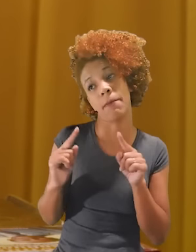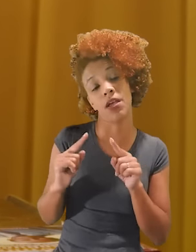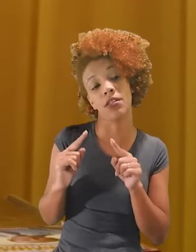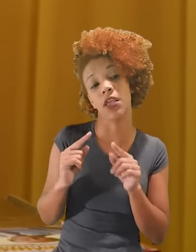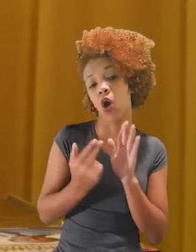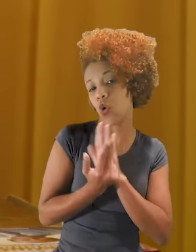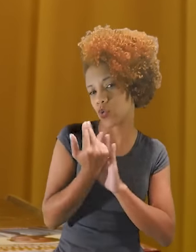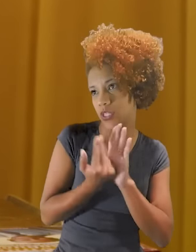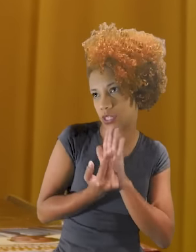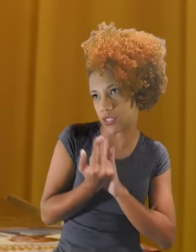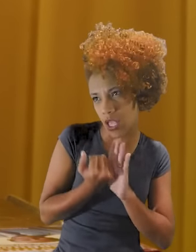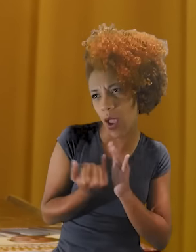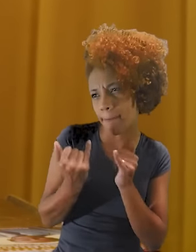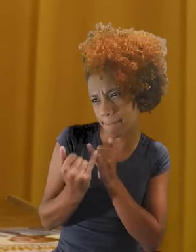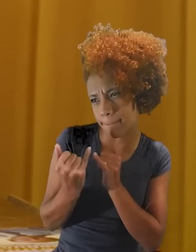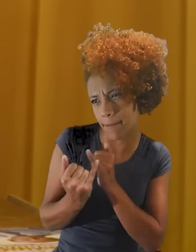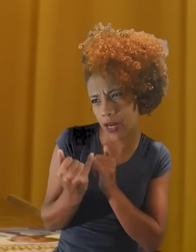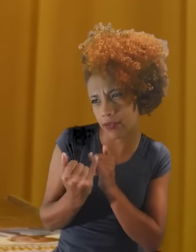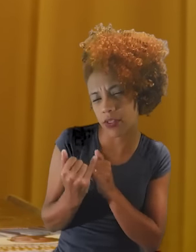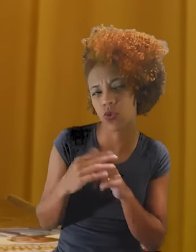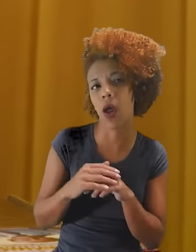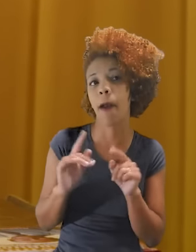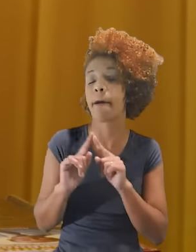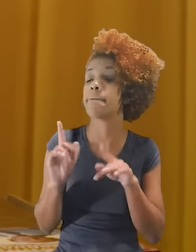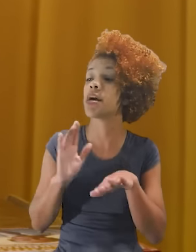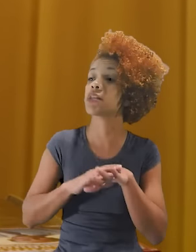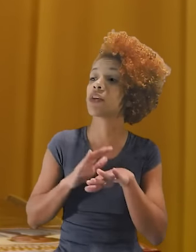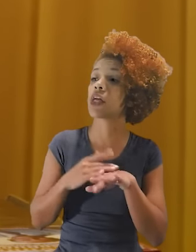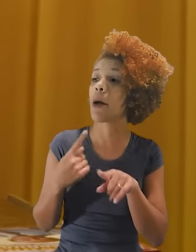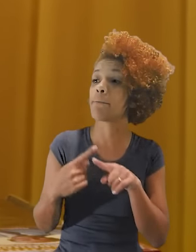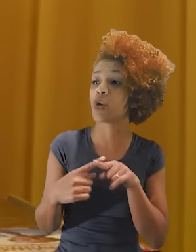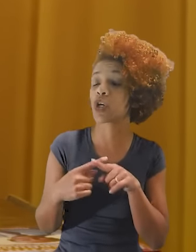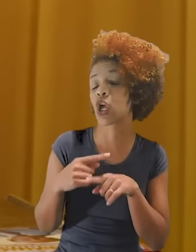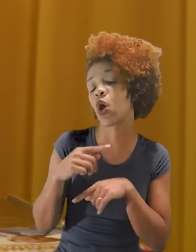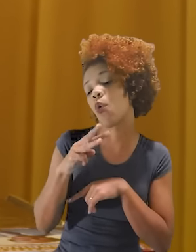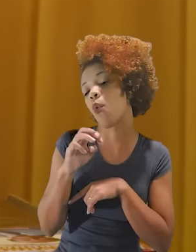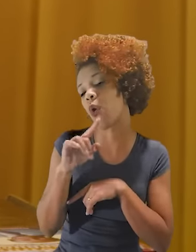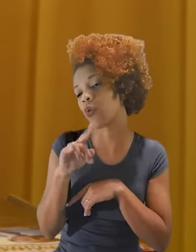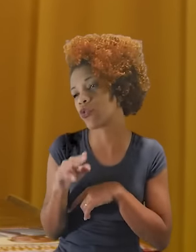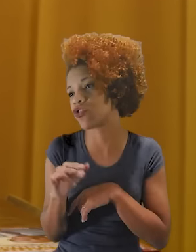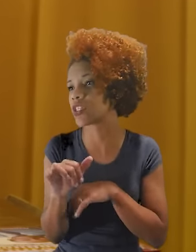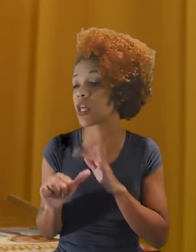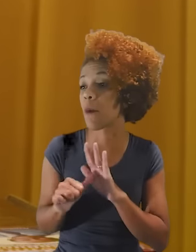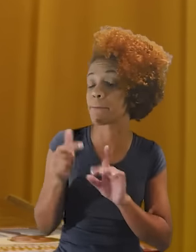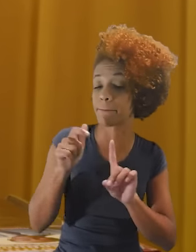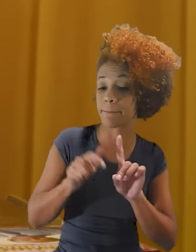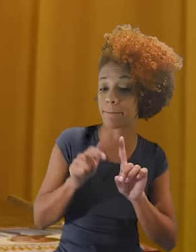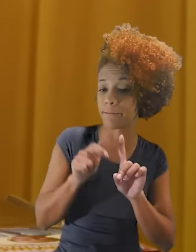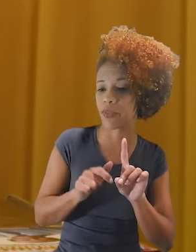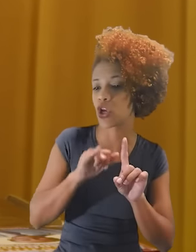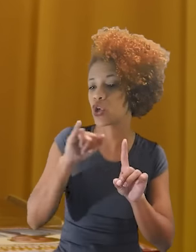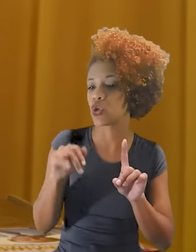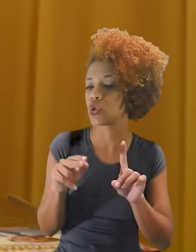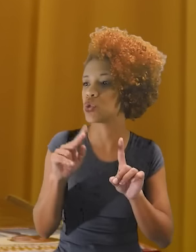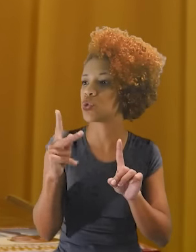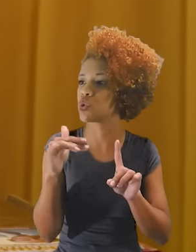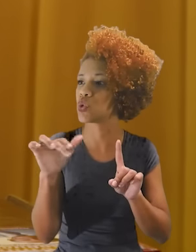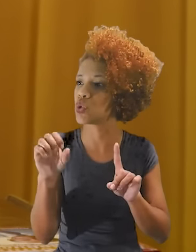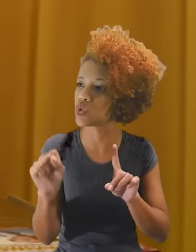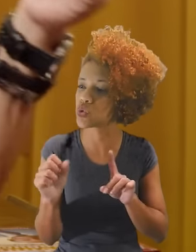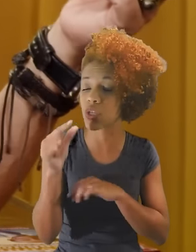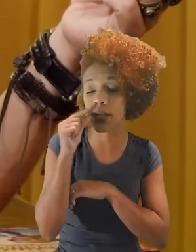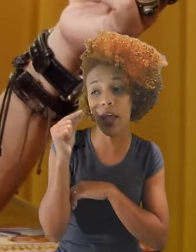Arix. Então assim, então é muito parecido mesmo, né? Mas eles fizeram, porque o Walt Disney mesmo desenhando, o primeiro personagem que ele fez chamava-se Julius e era um